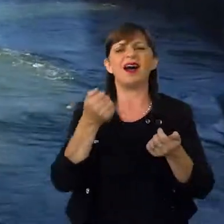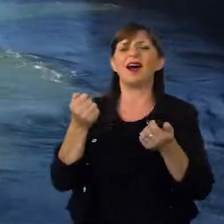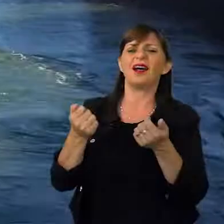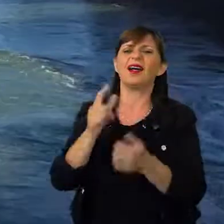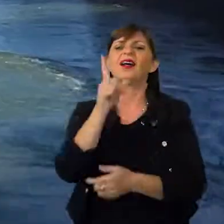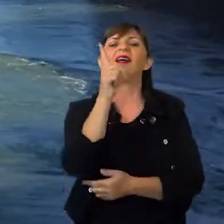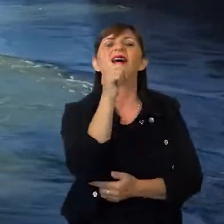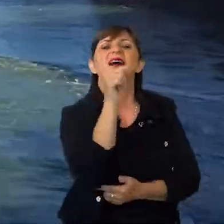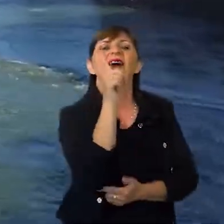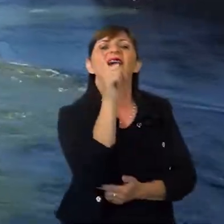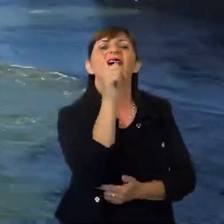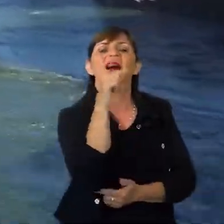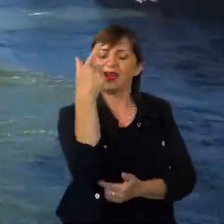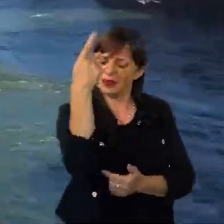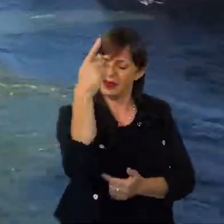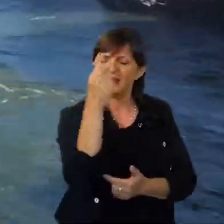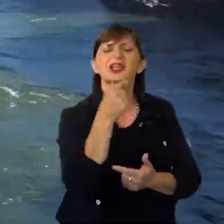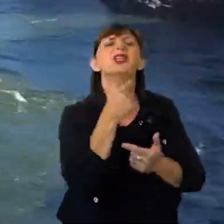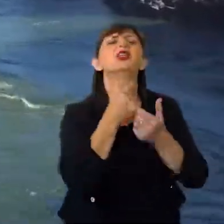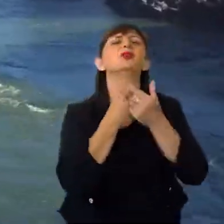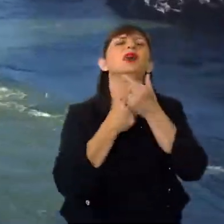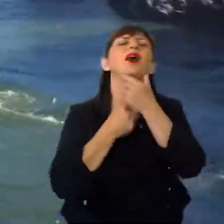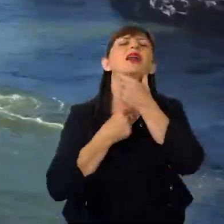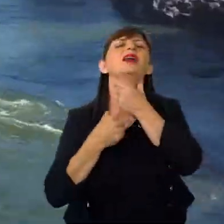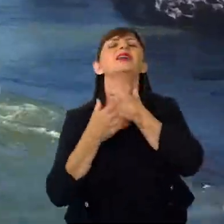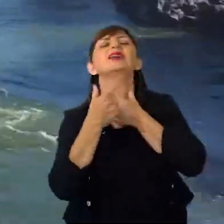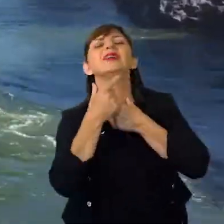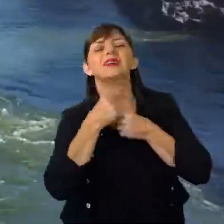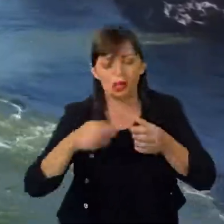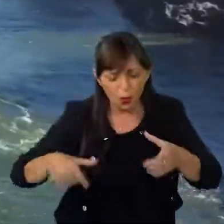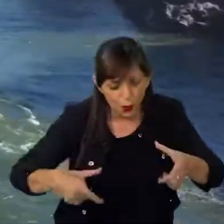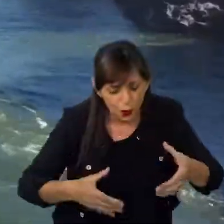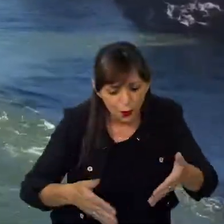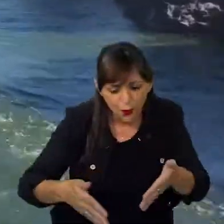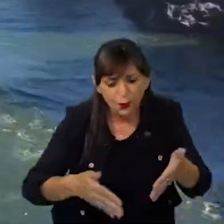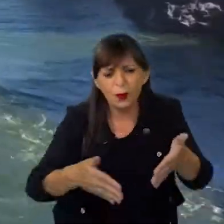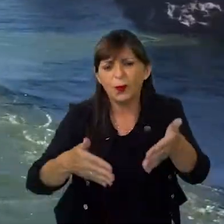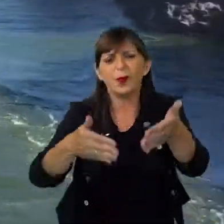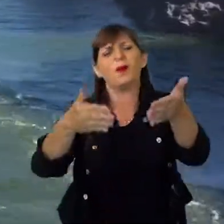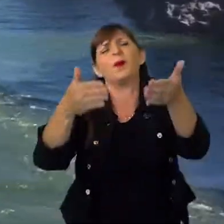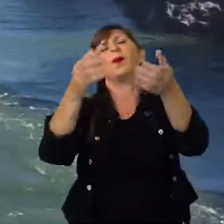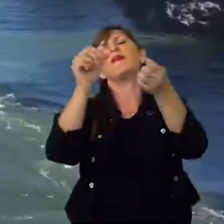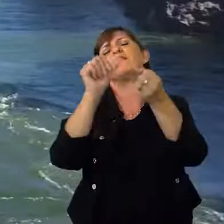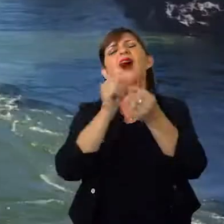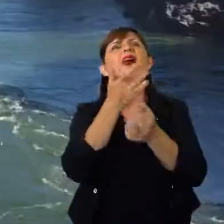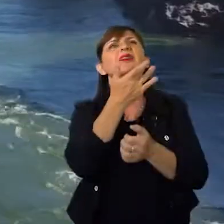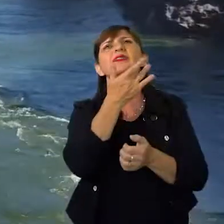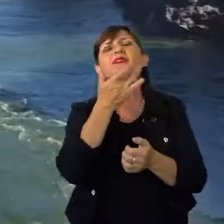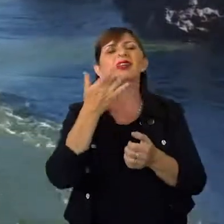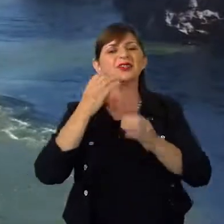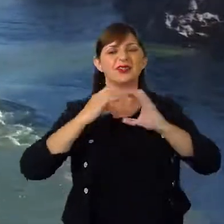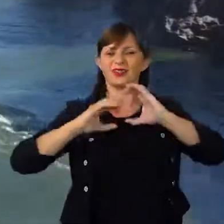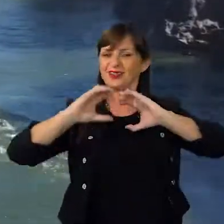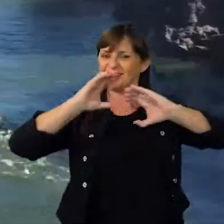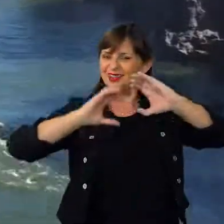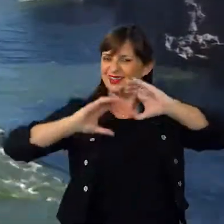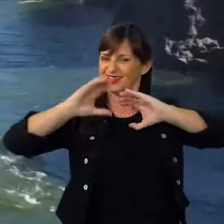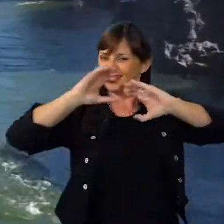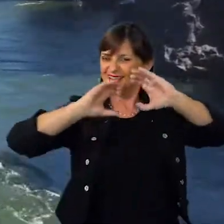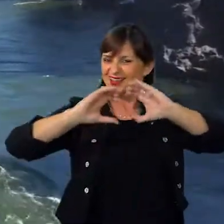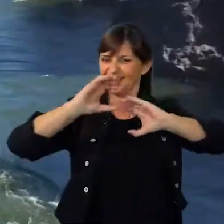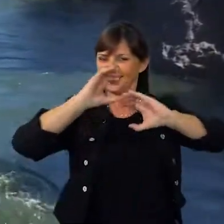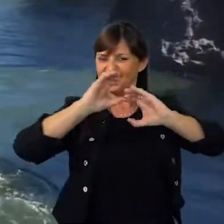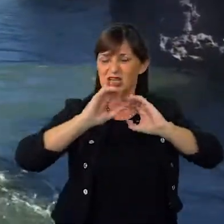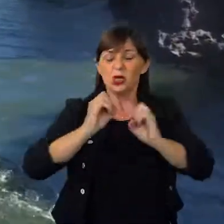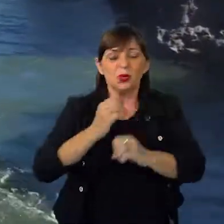água de tua garganta passa após que liga tá a transportar